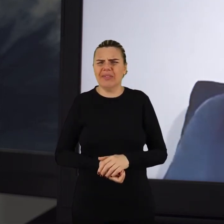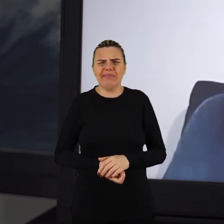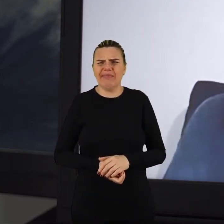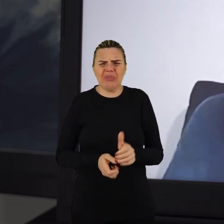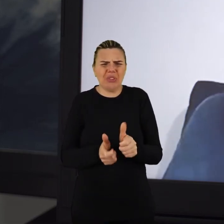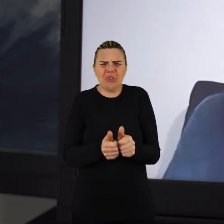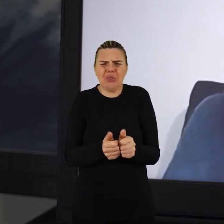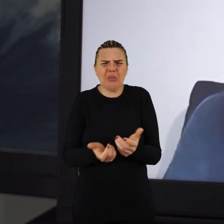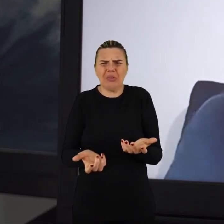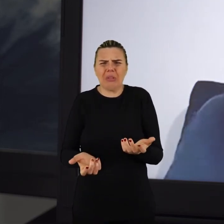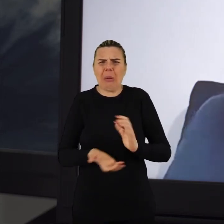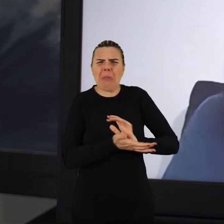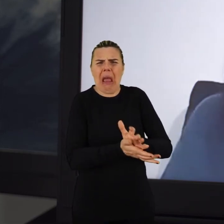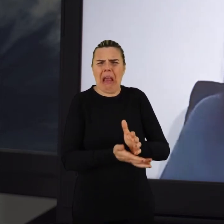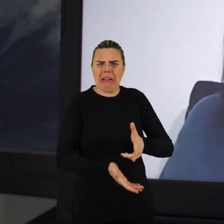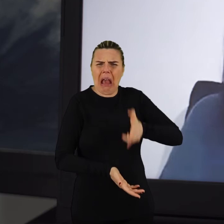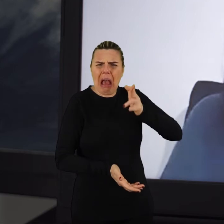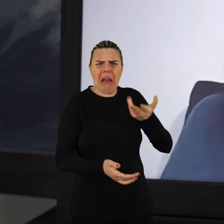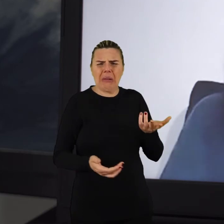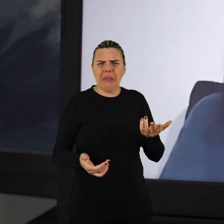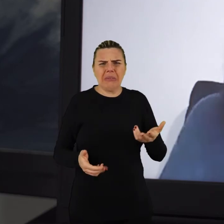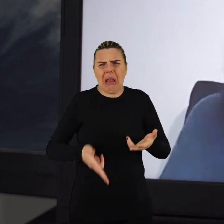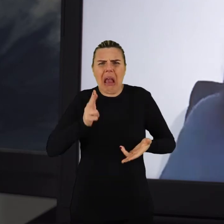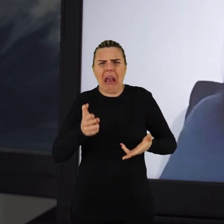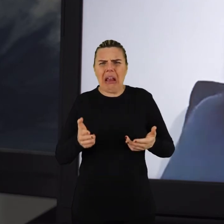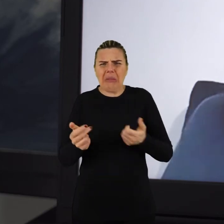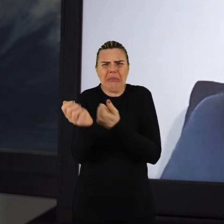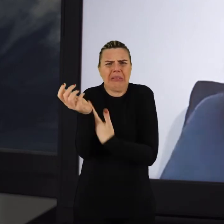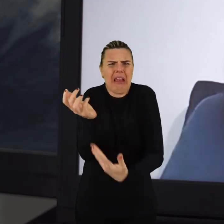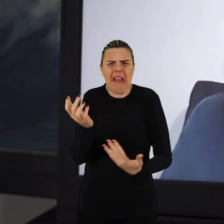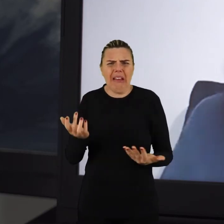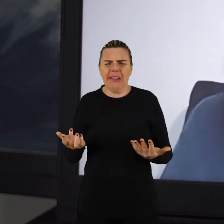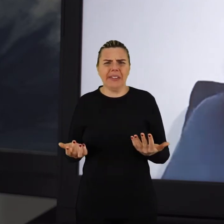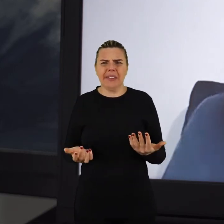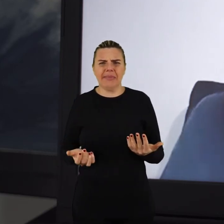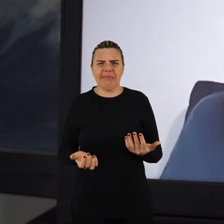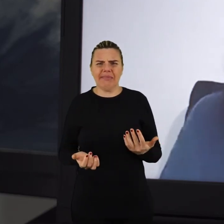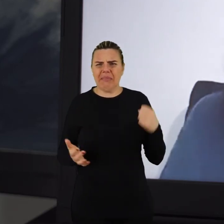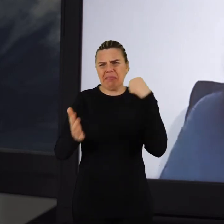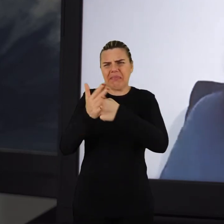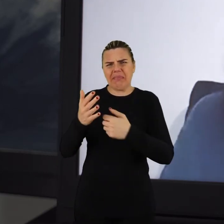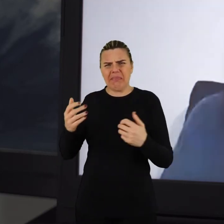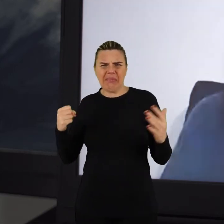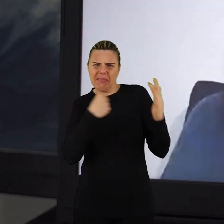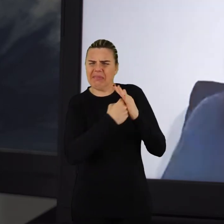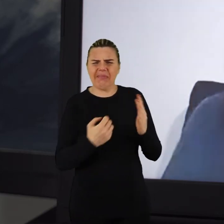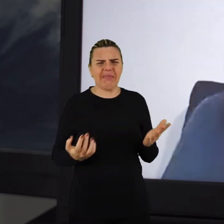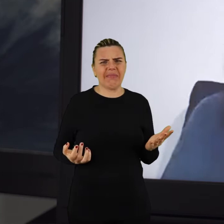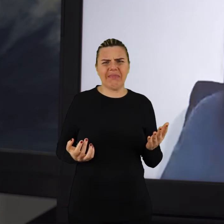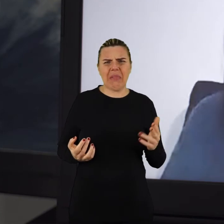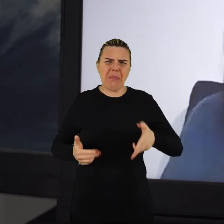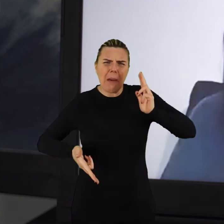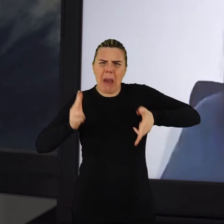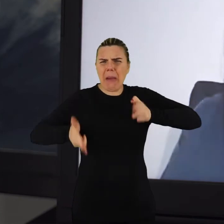jogo com arma e sangue. Eles batiam, se machucavam e